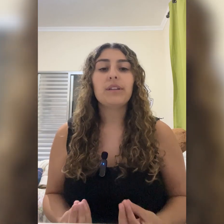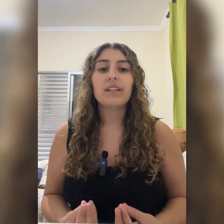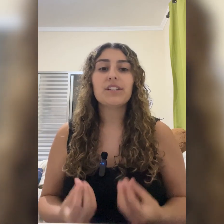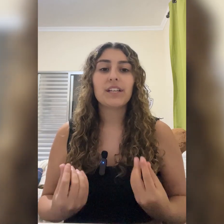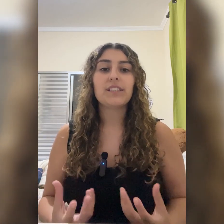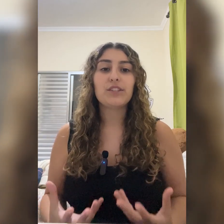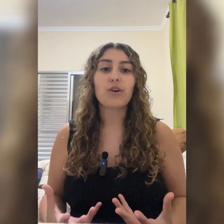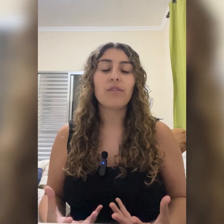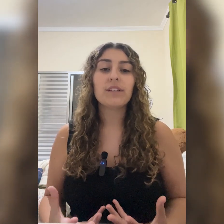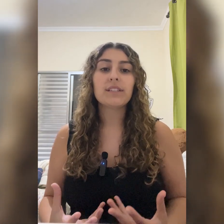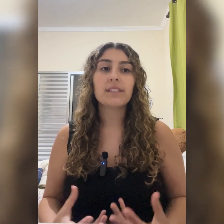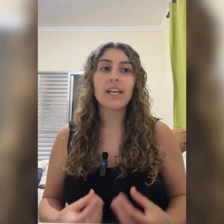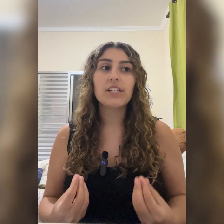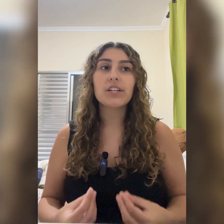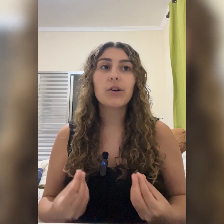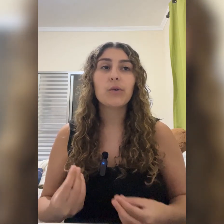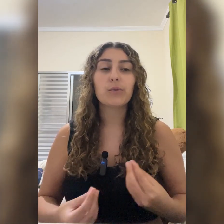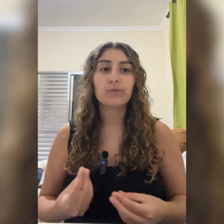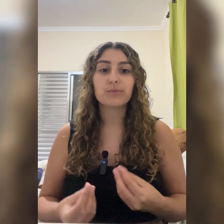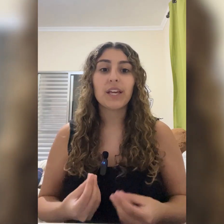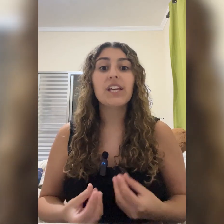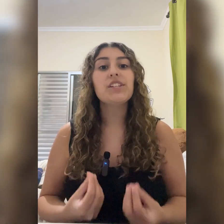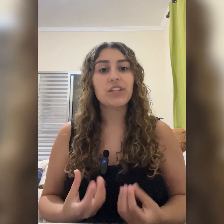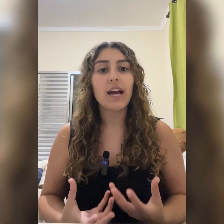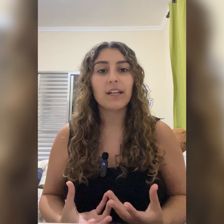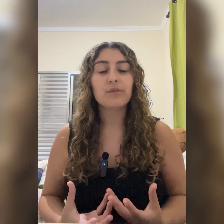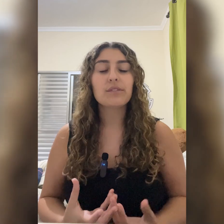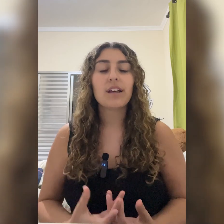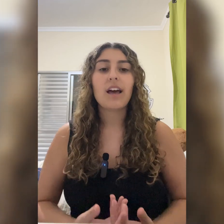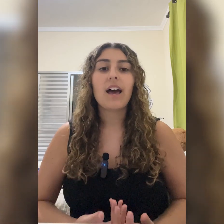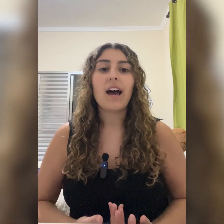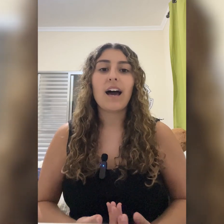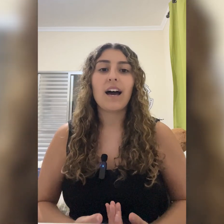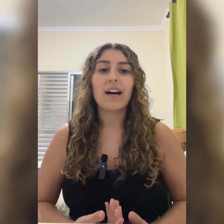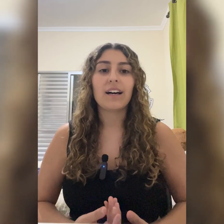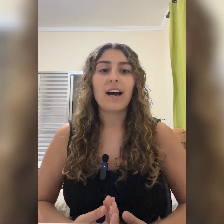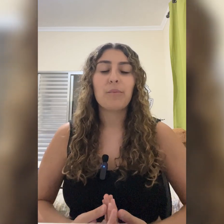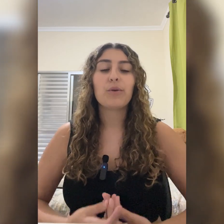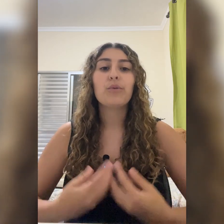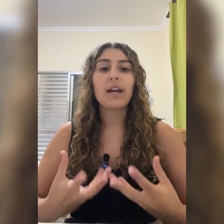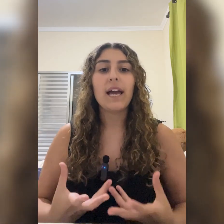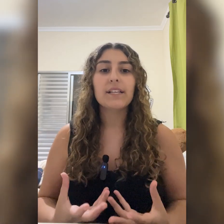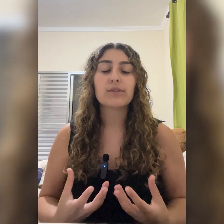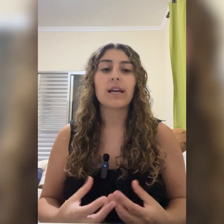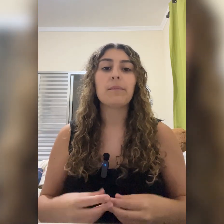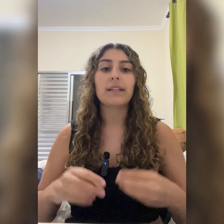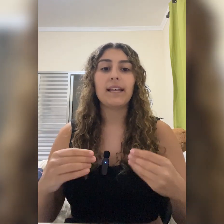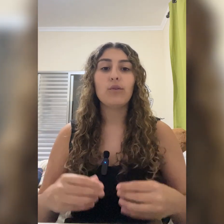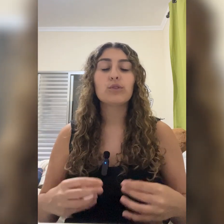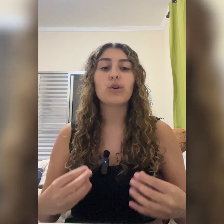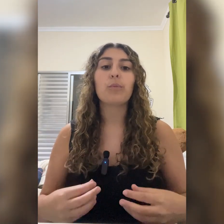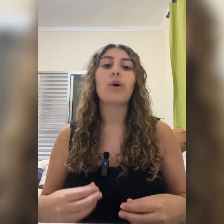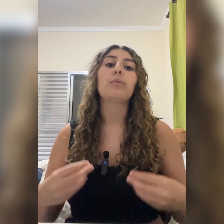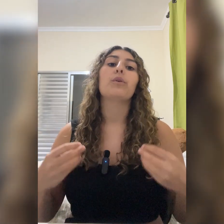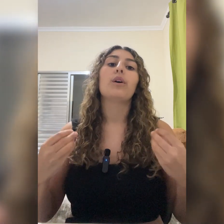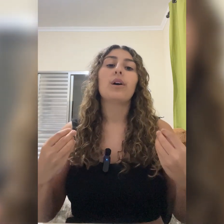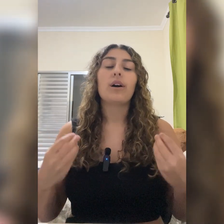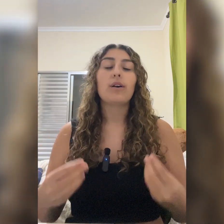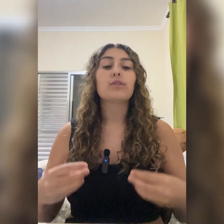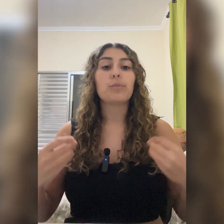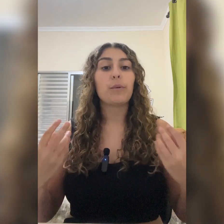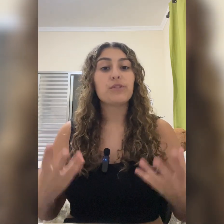muito importante que esses jovens sejam instigados a procurar isso, sabe? A ter o seu